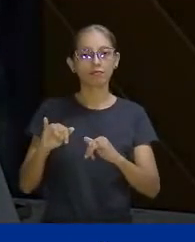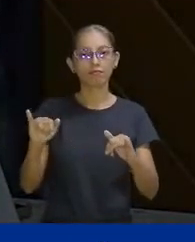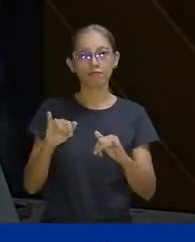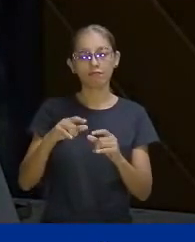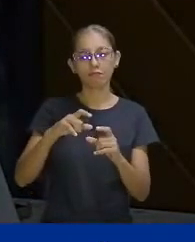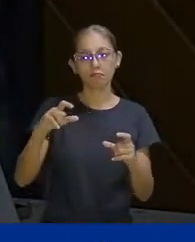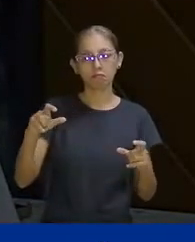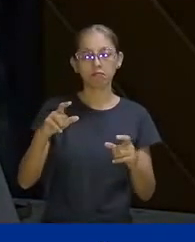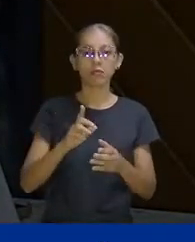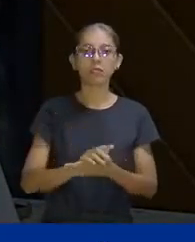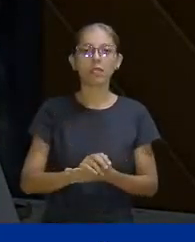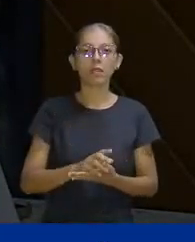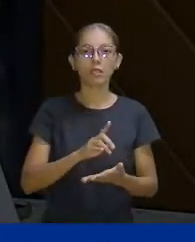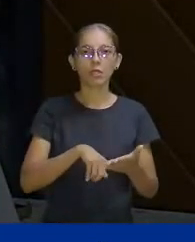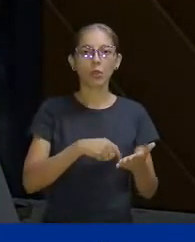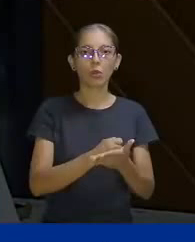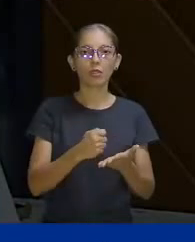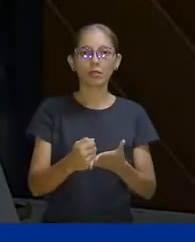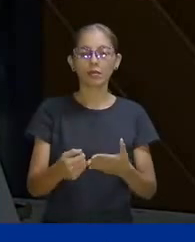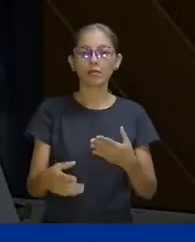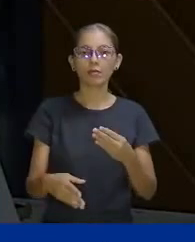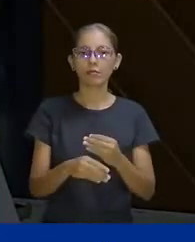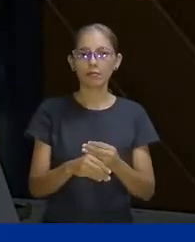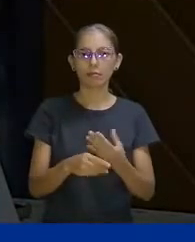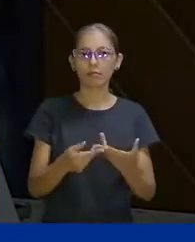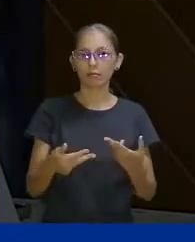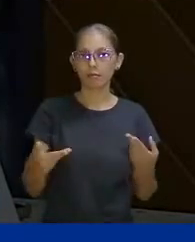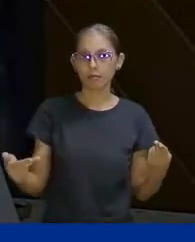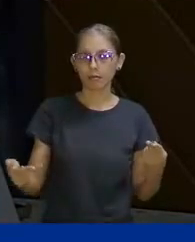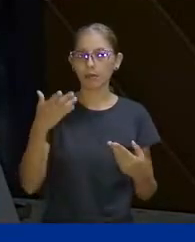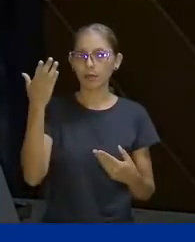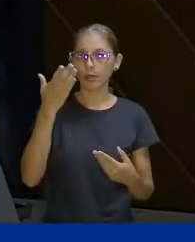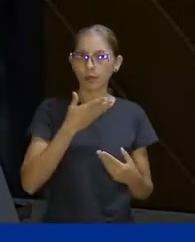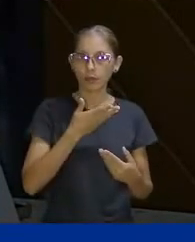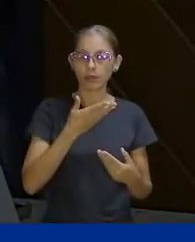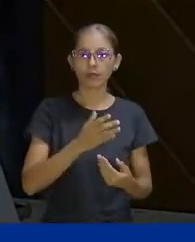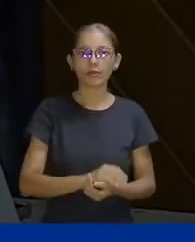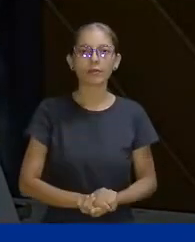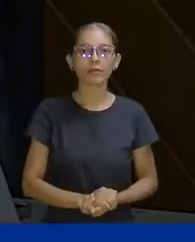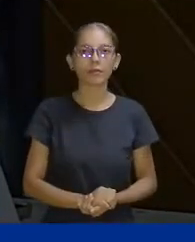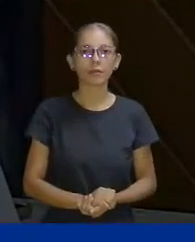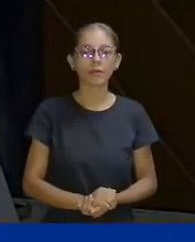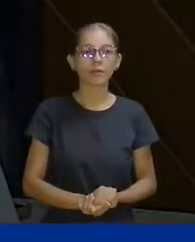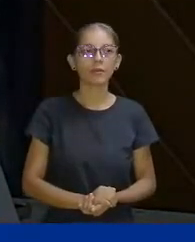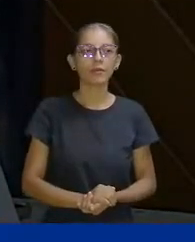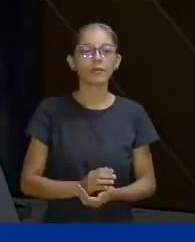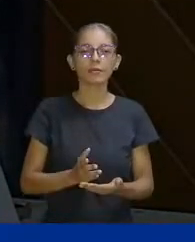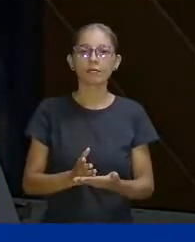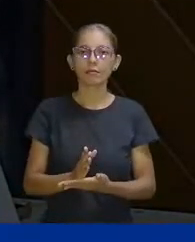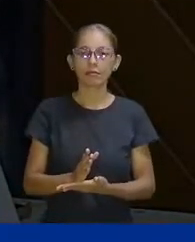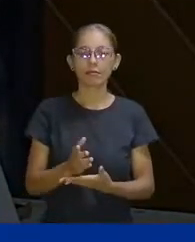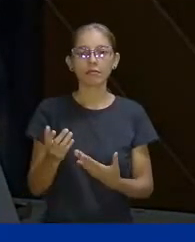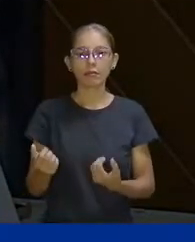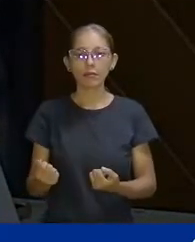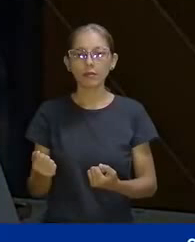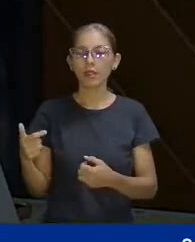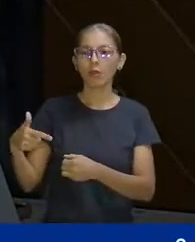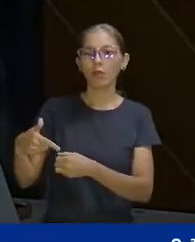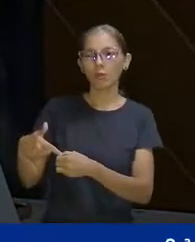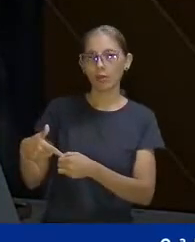notas fiscais, ausência, outros meios idôneos de prova, admissão, despesas com